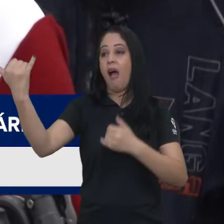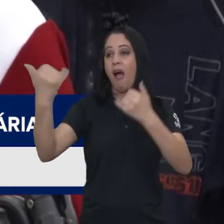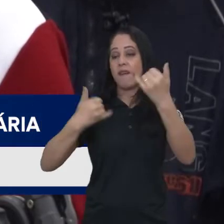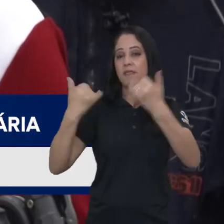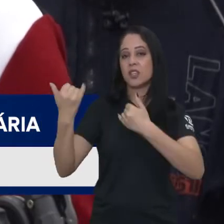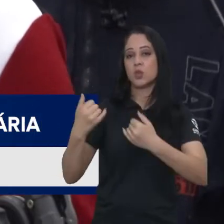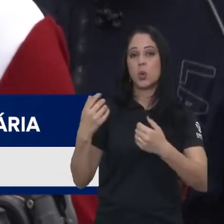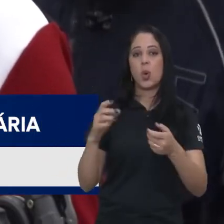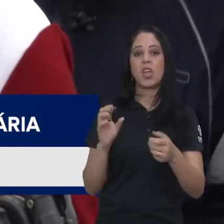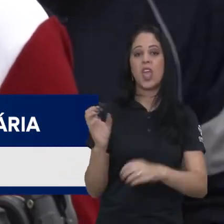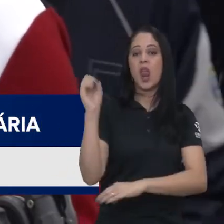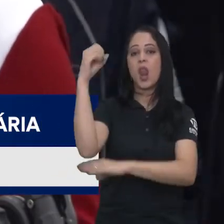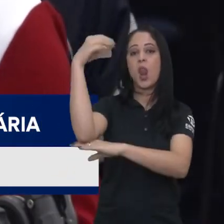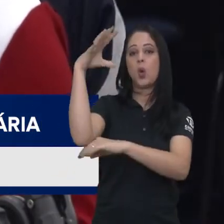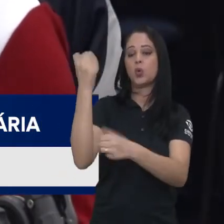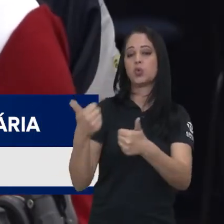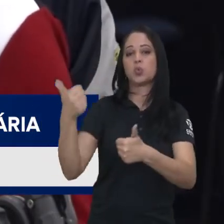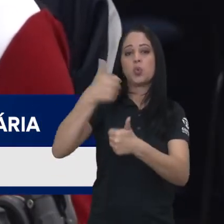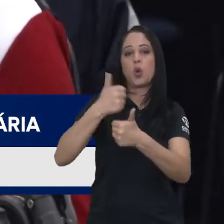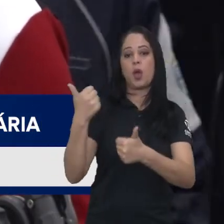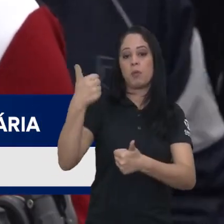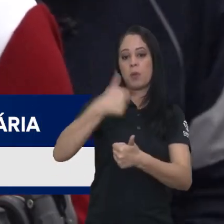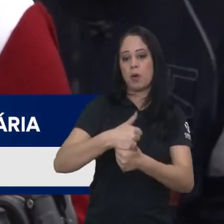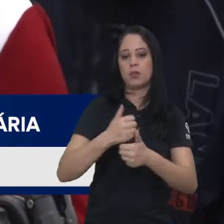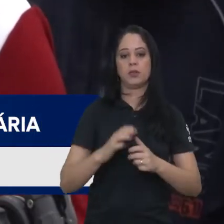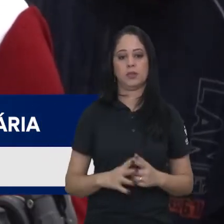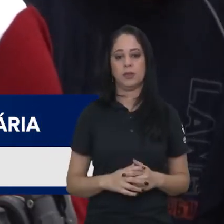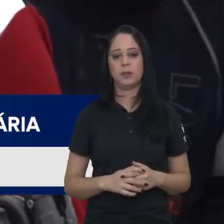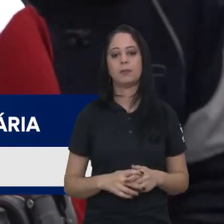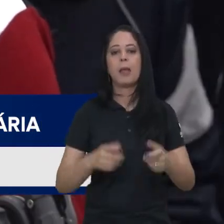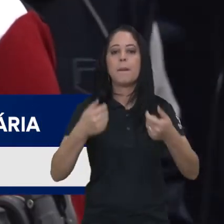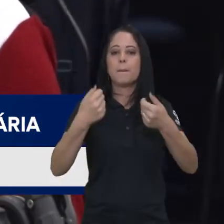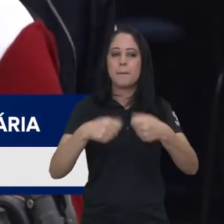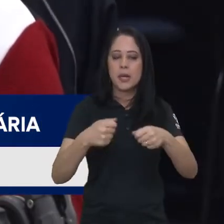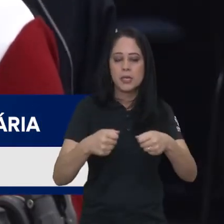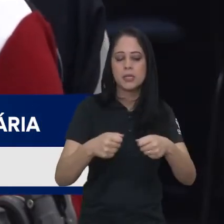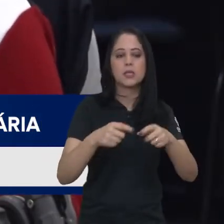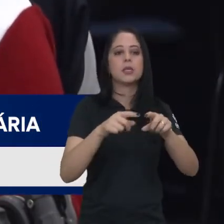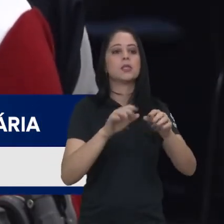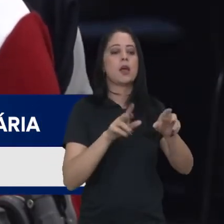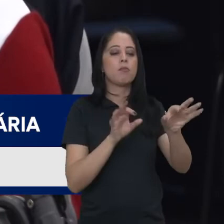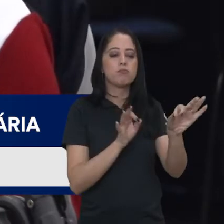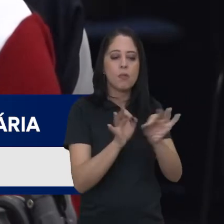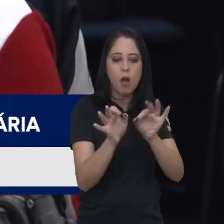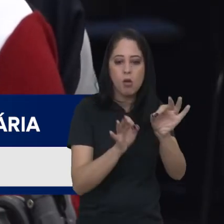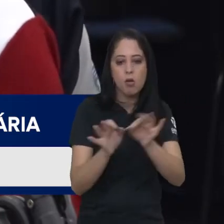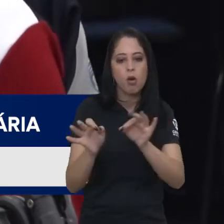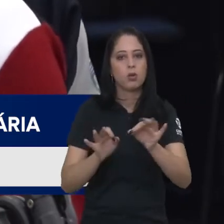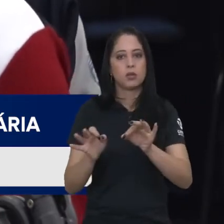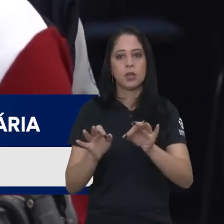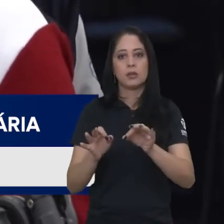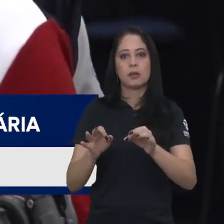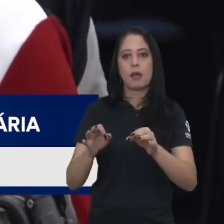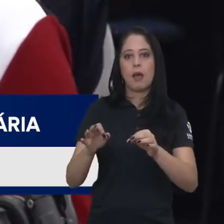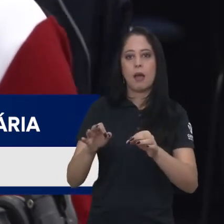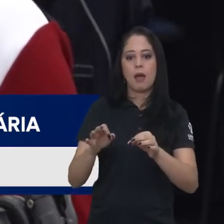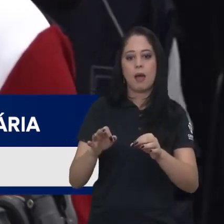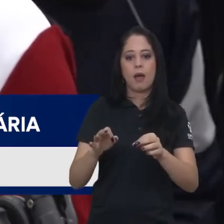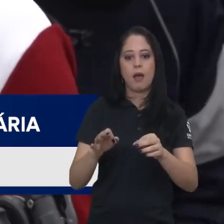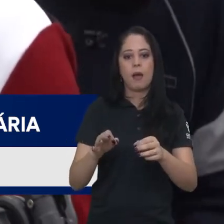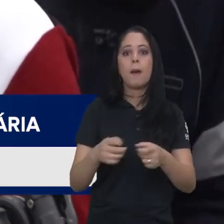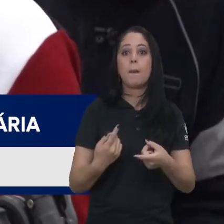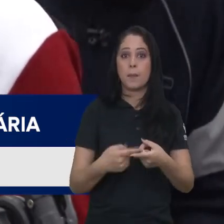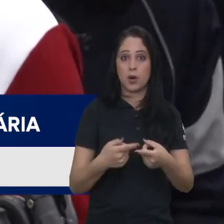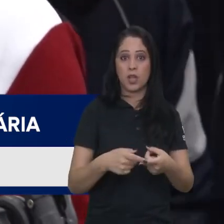e a quadra está no escuro, está sendo demolido o chão, precisamos que a prefeitura faça algo para essas